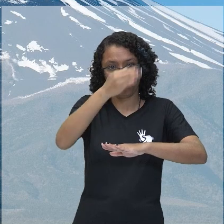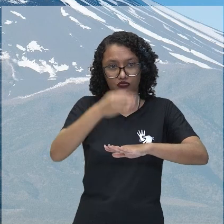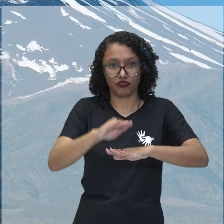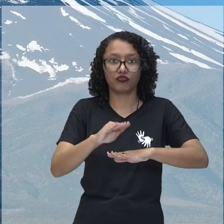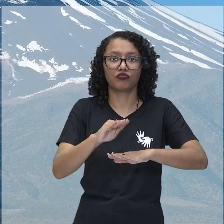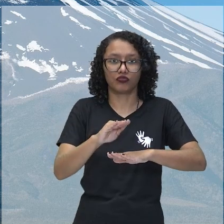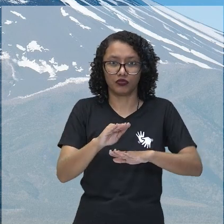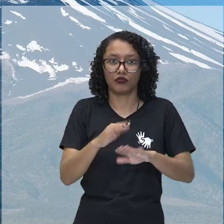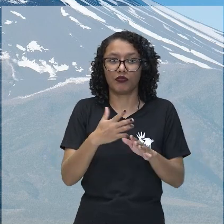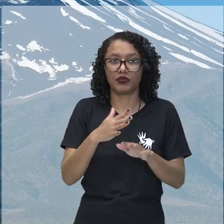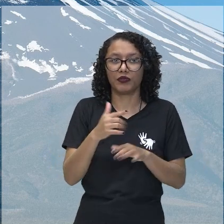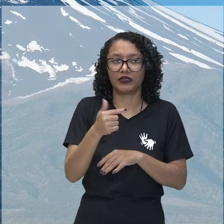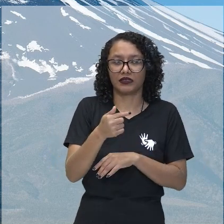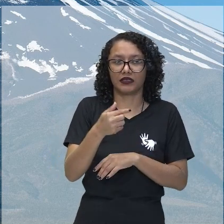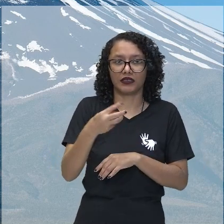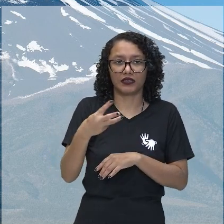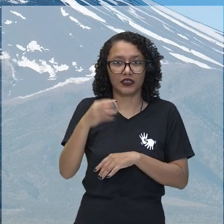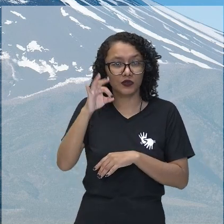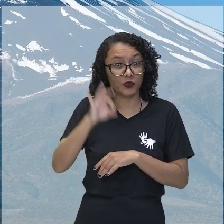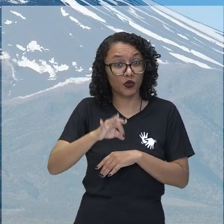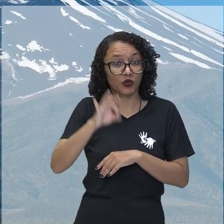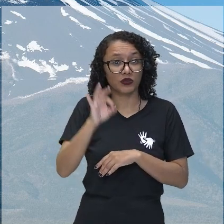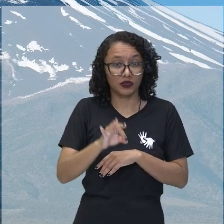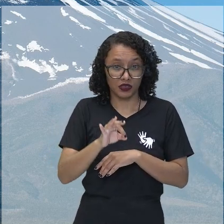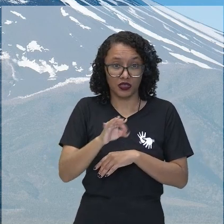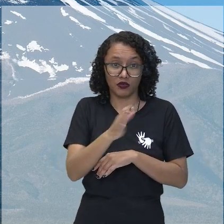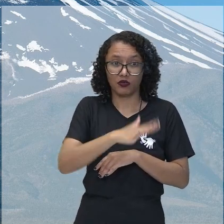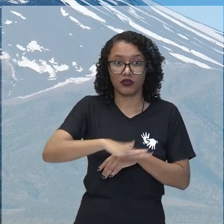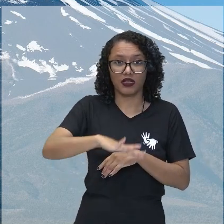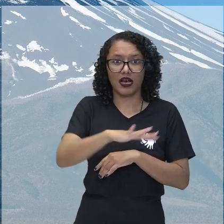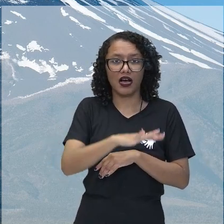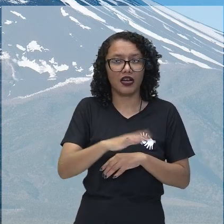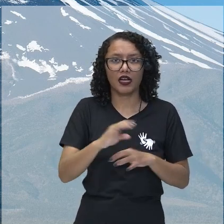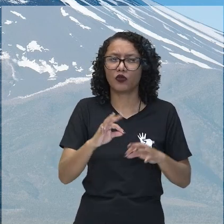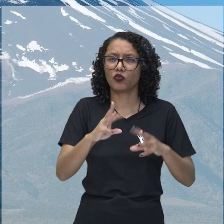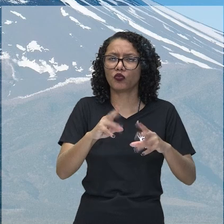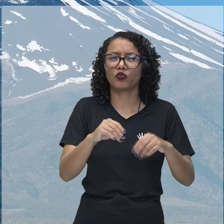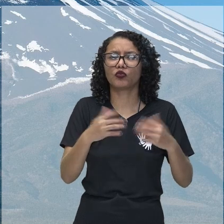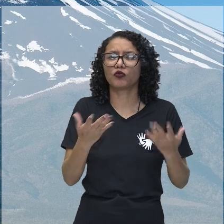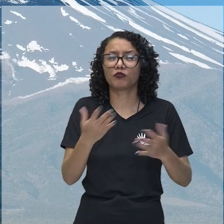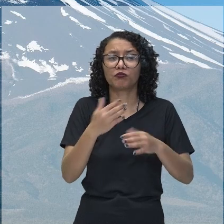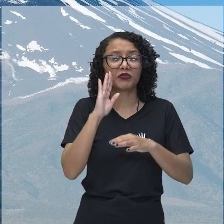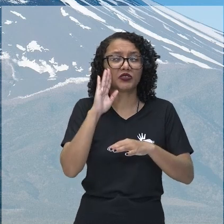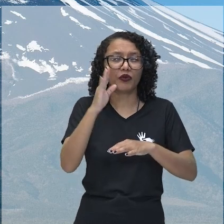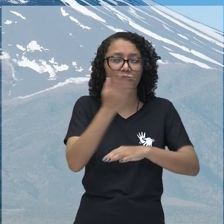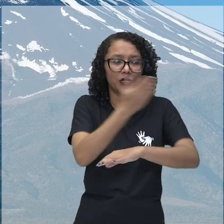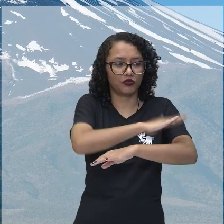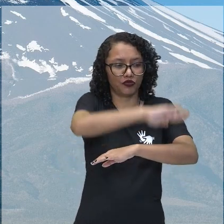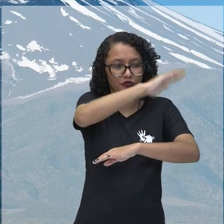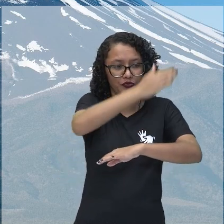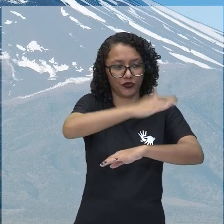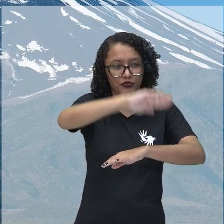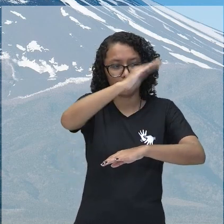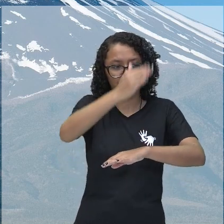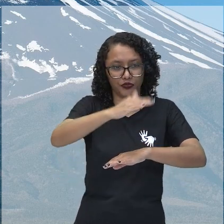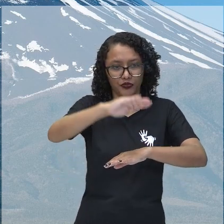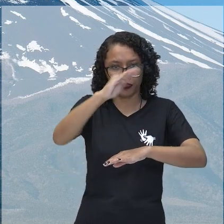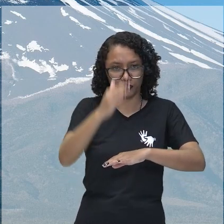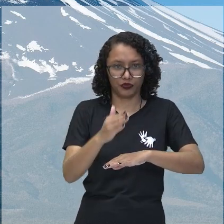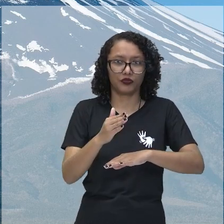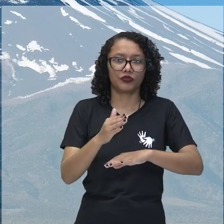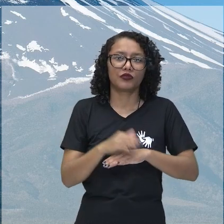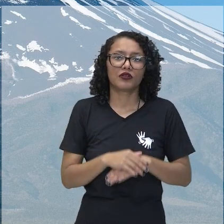73% de seu território formado por montanhas e colinas, tá? Agora,